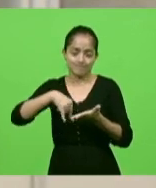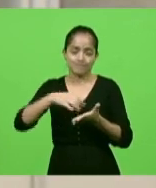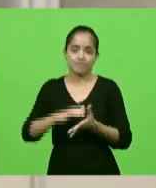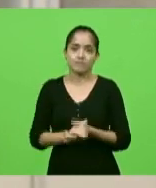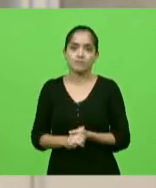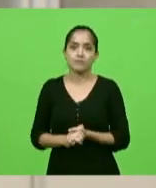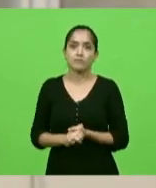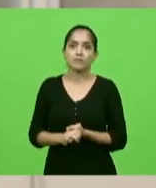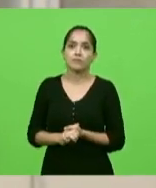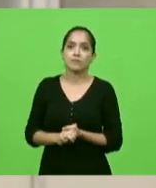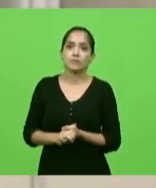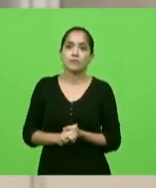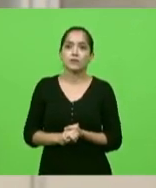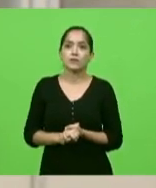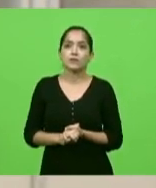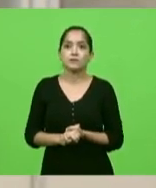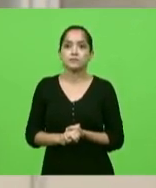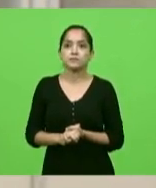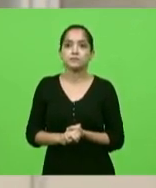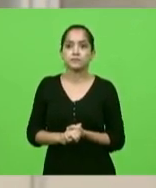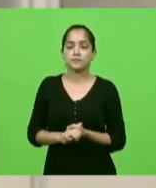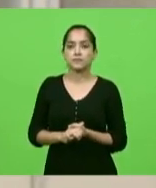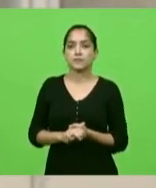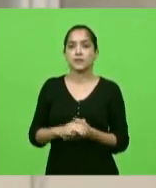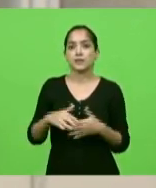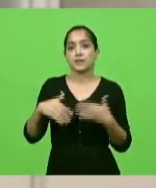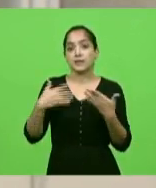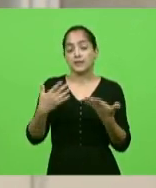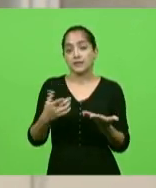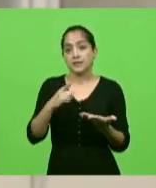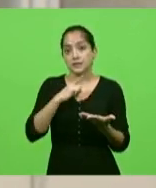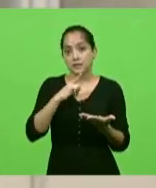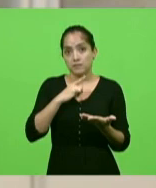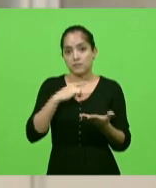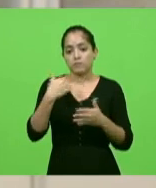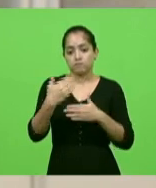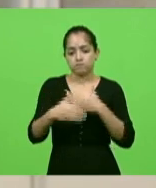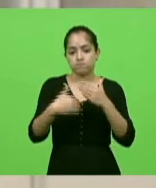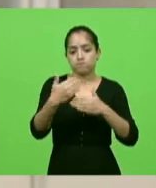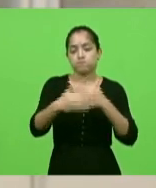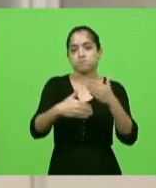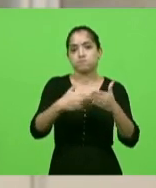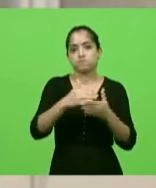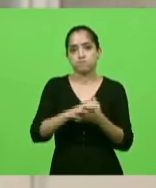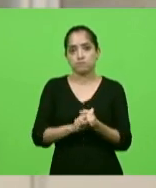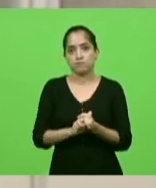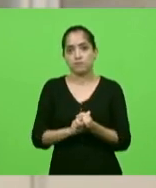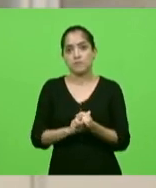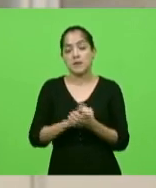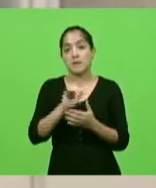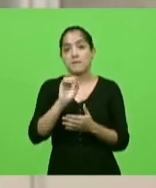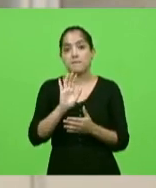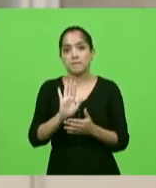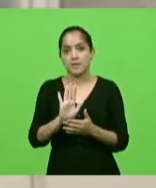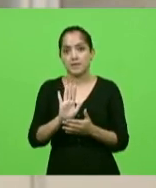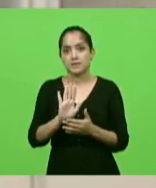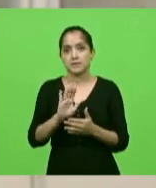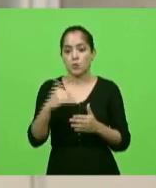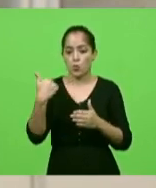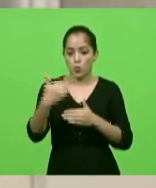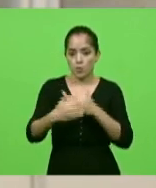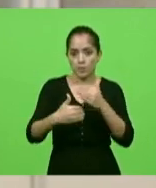alusão o que tiveram o devido andamento de notas e assim